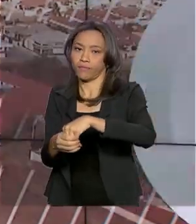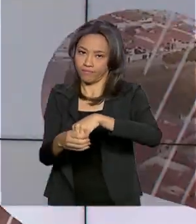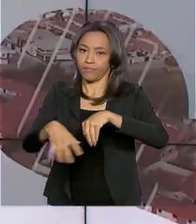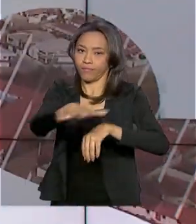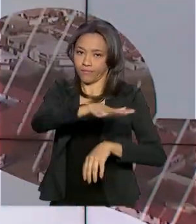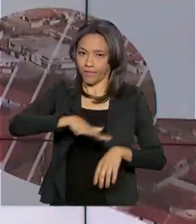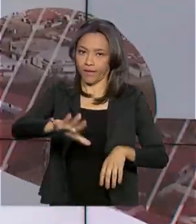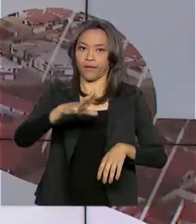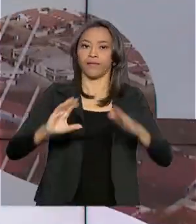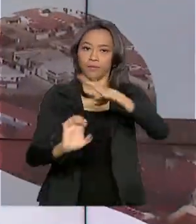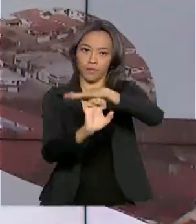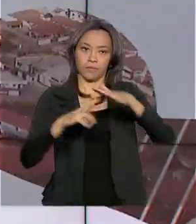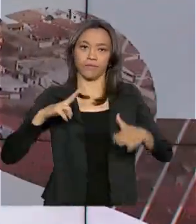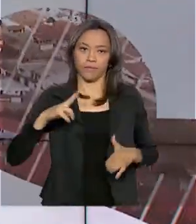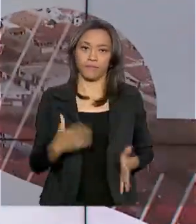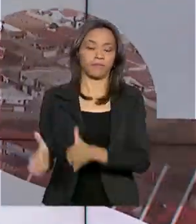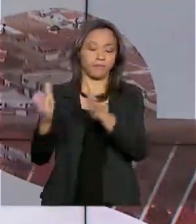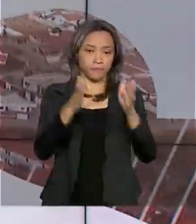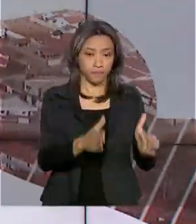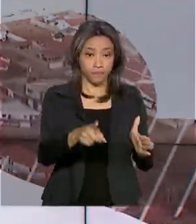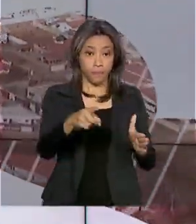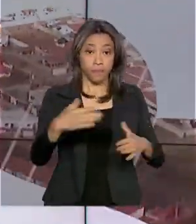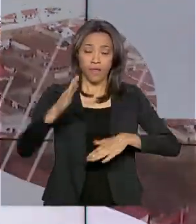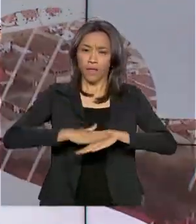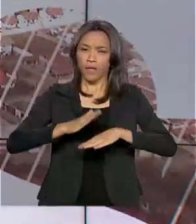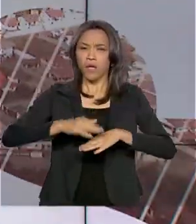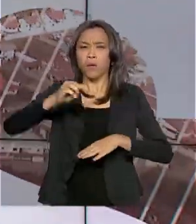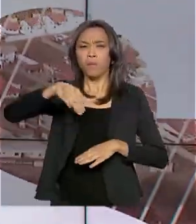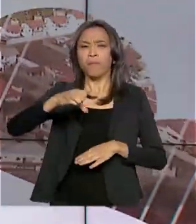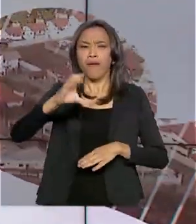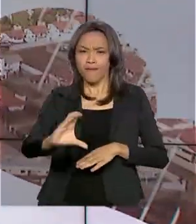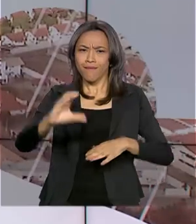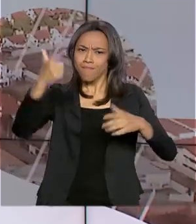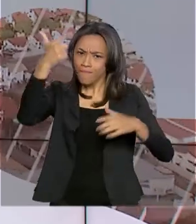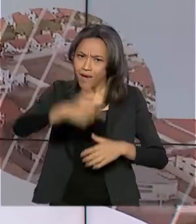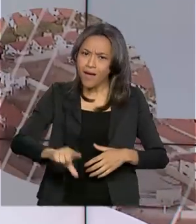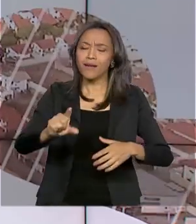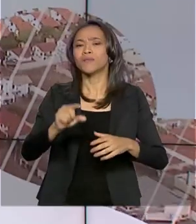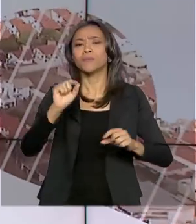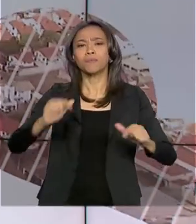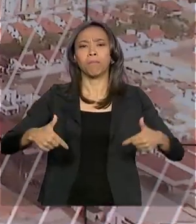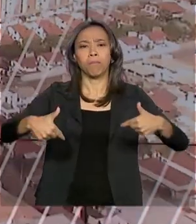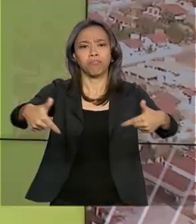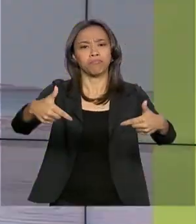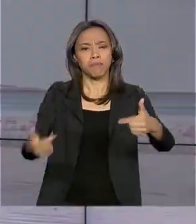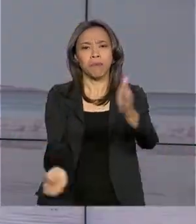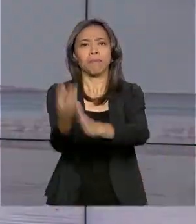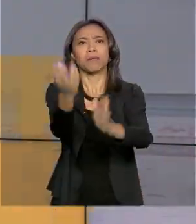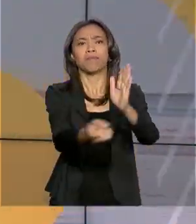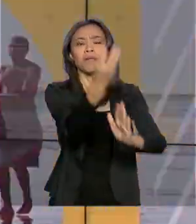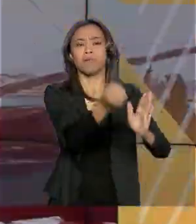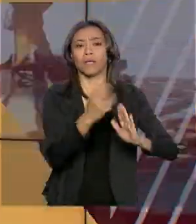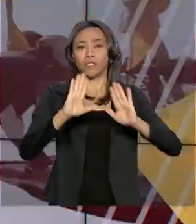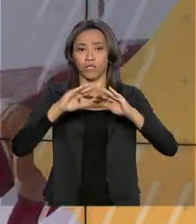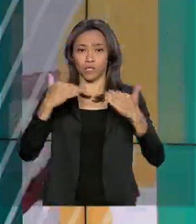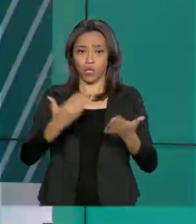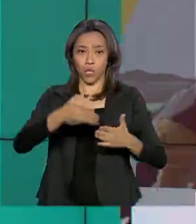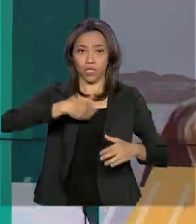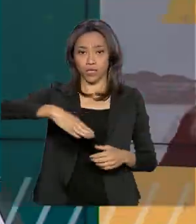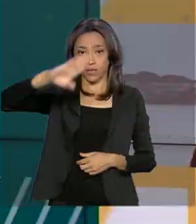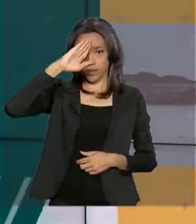o ministério da educação dá mais um passo para implementar escolas cívico militares no país hoje tem início a primeira